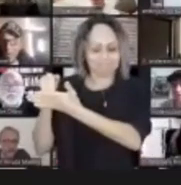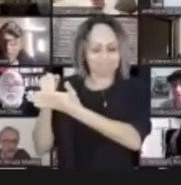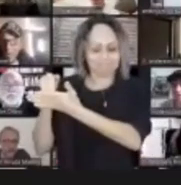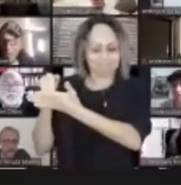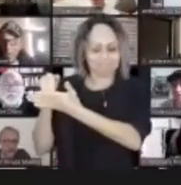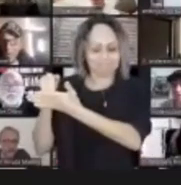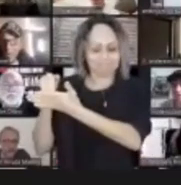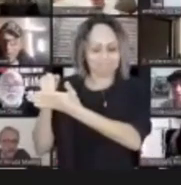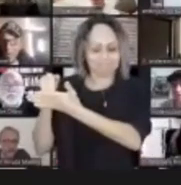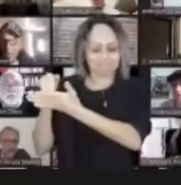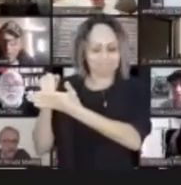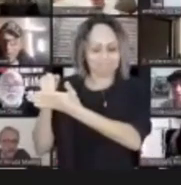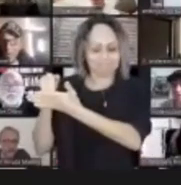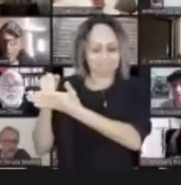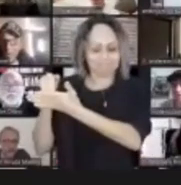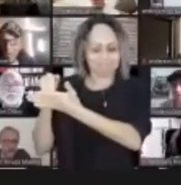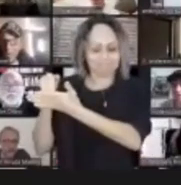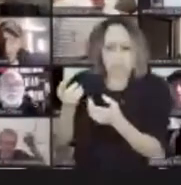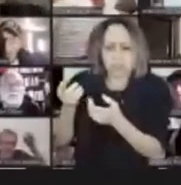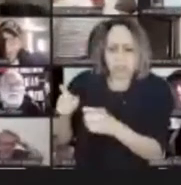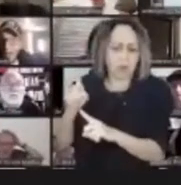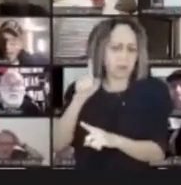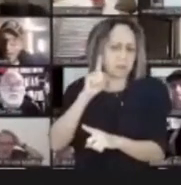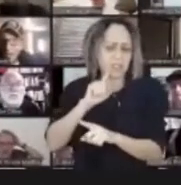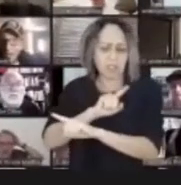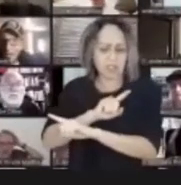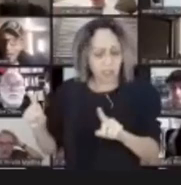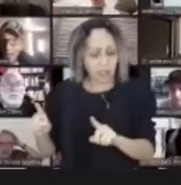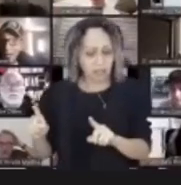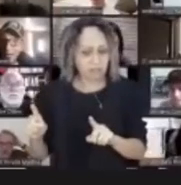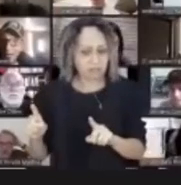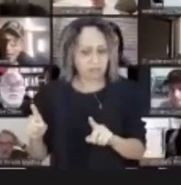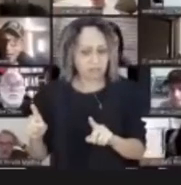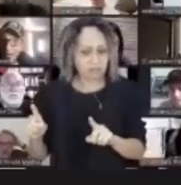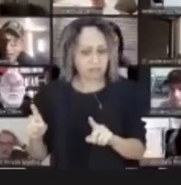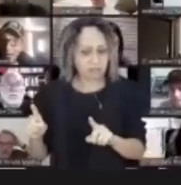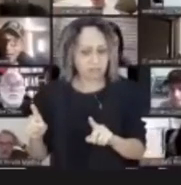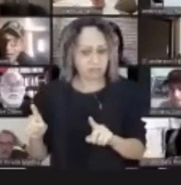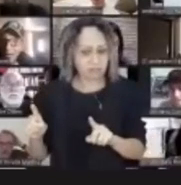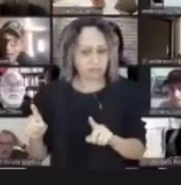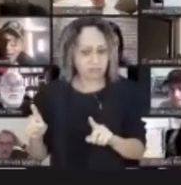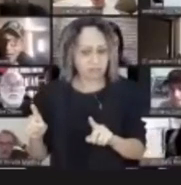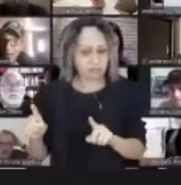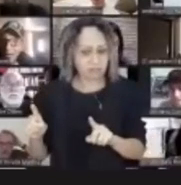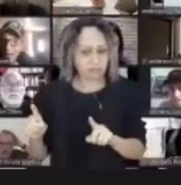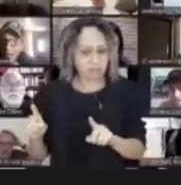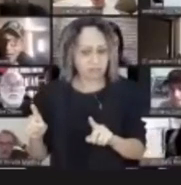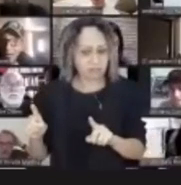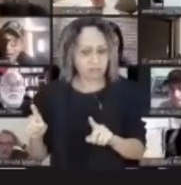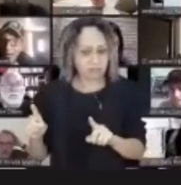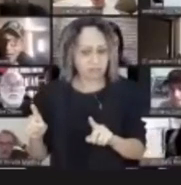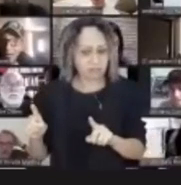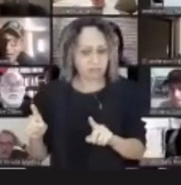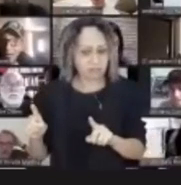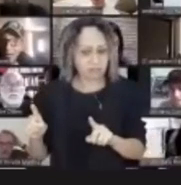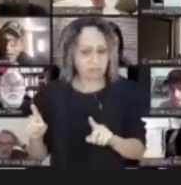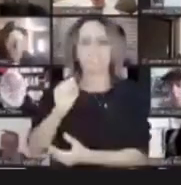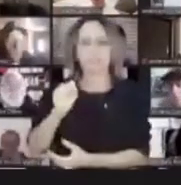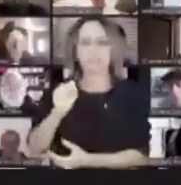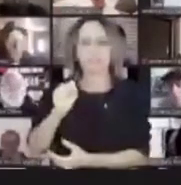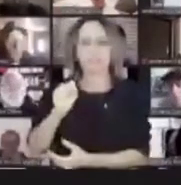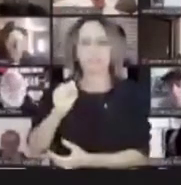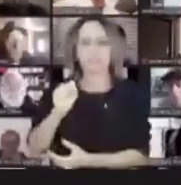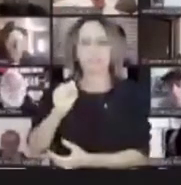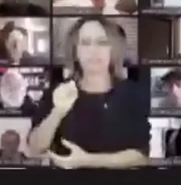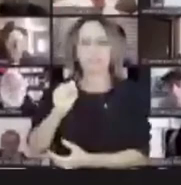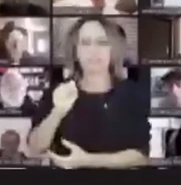Supremo, um dia isso vai estourar. Então, temos que ter consciência que a gente está enfrentando uma máfia com muito dinheiro